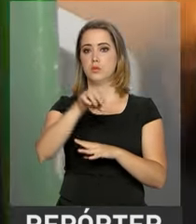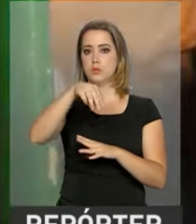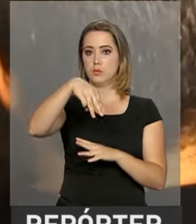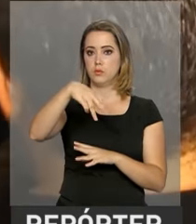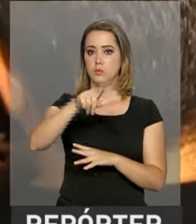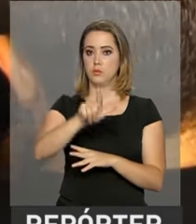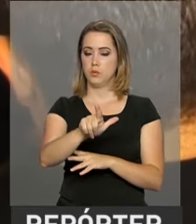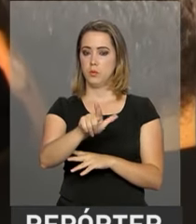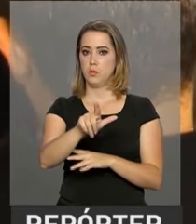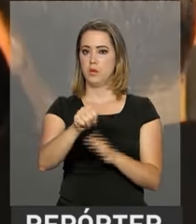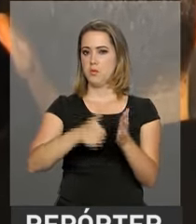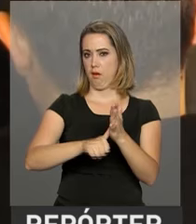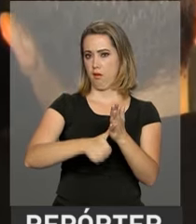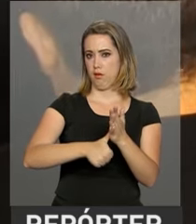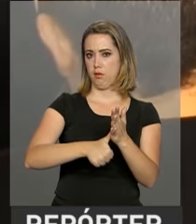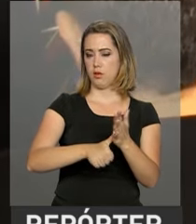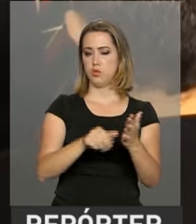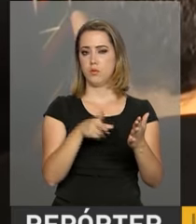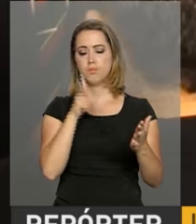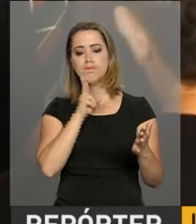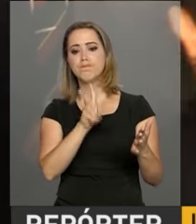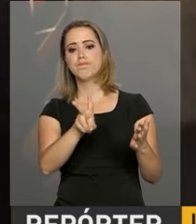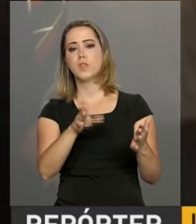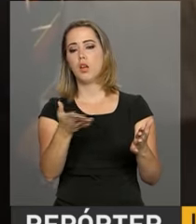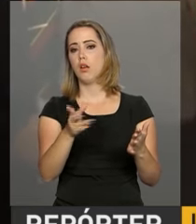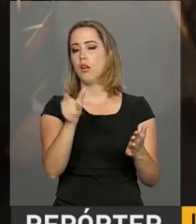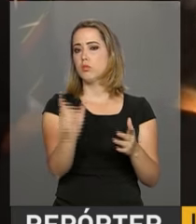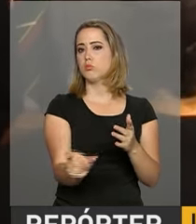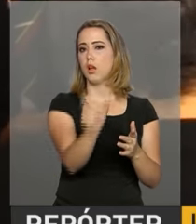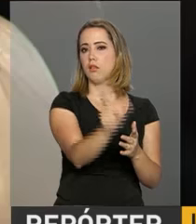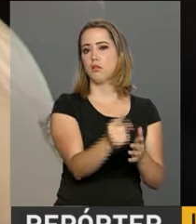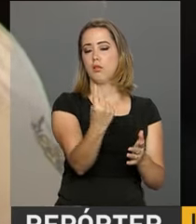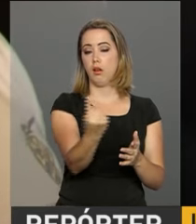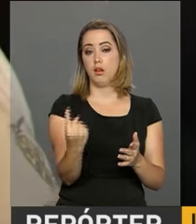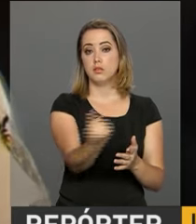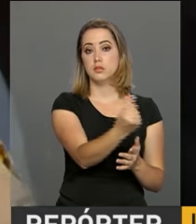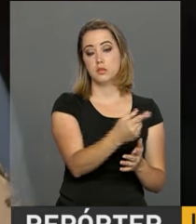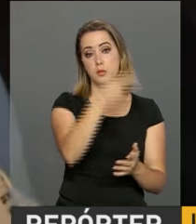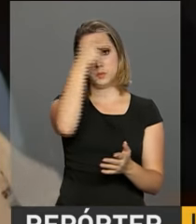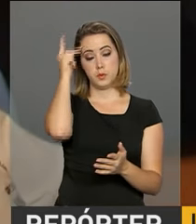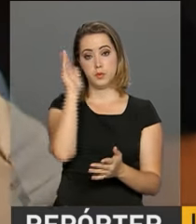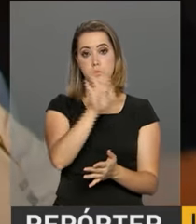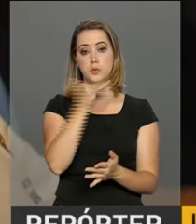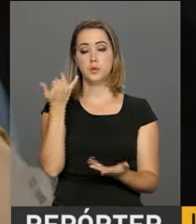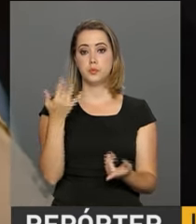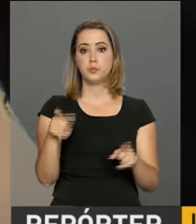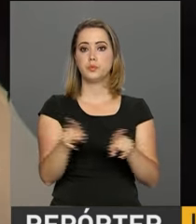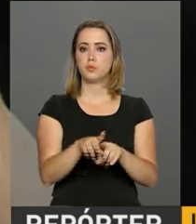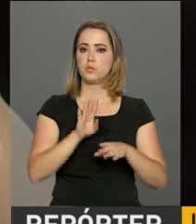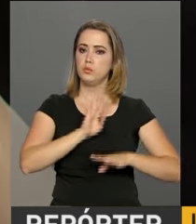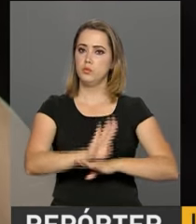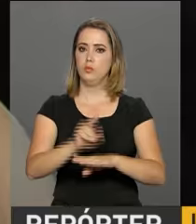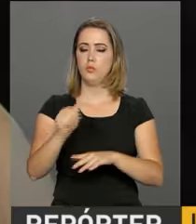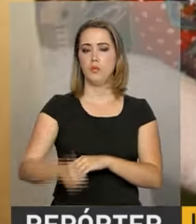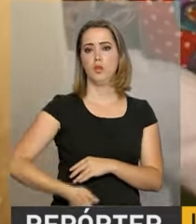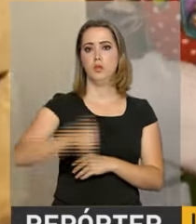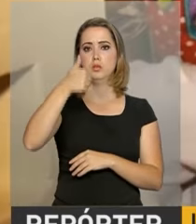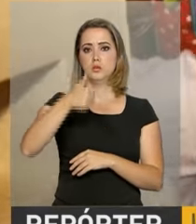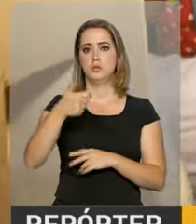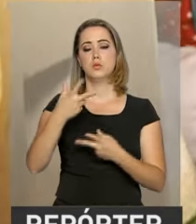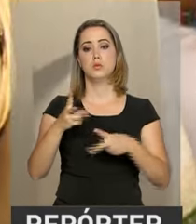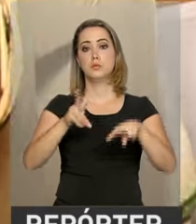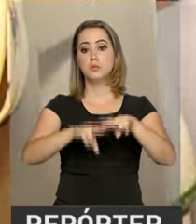identificação dos mortos. O ministro falou do apoio do governo federal aos estados brasileiros para melhorar os